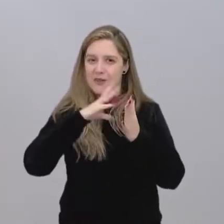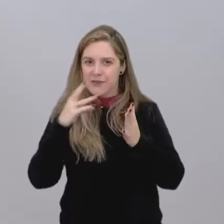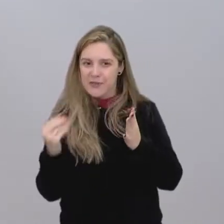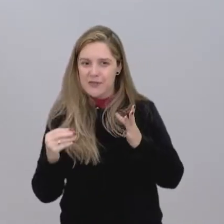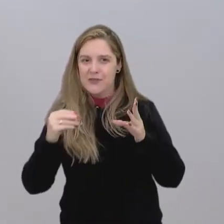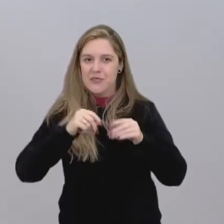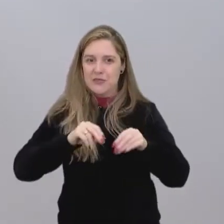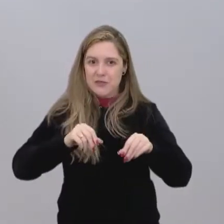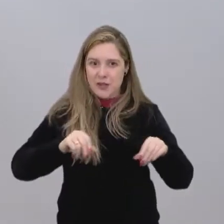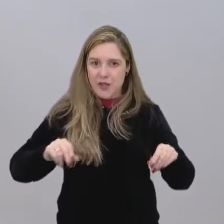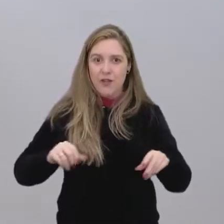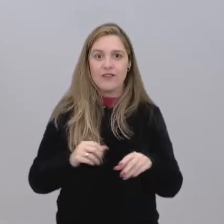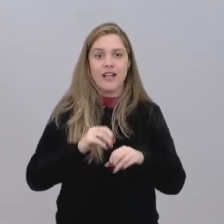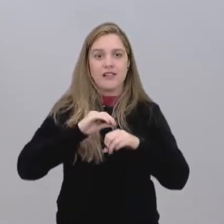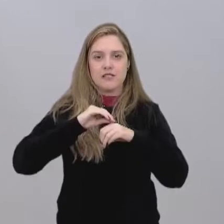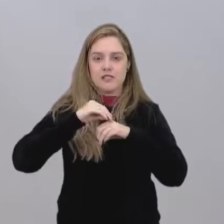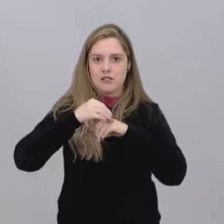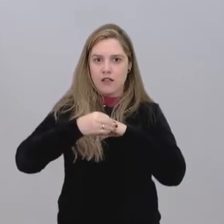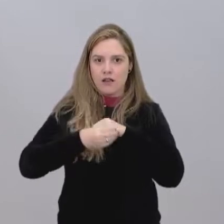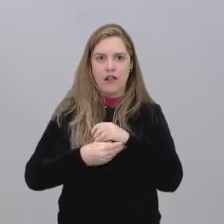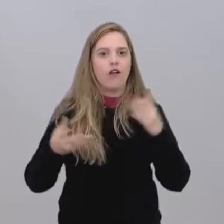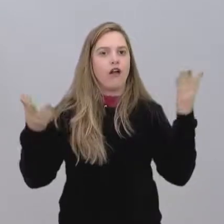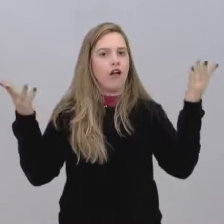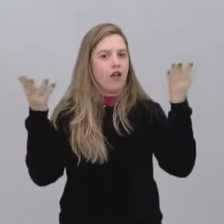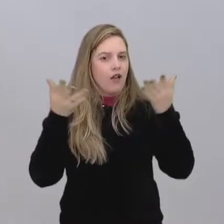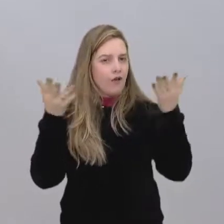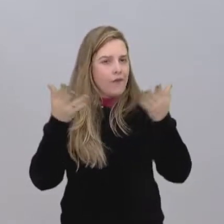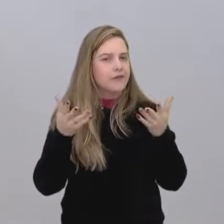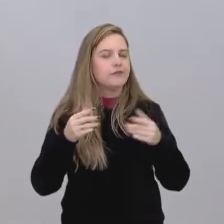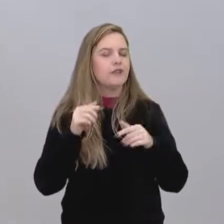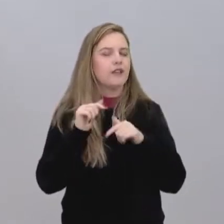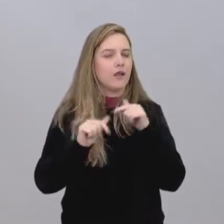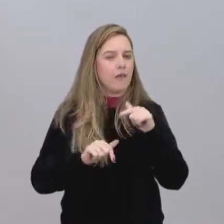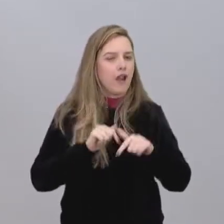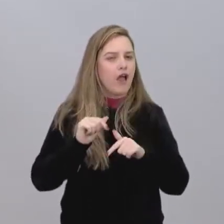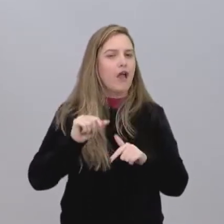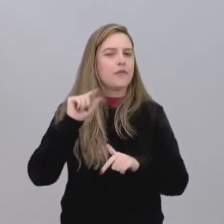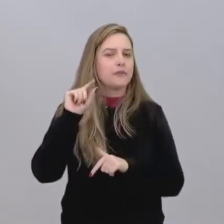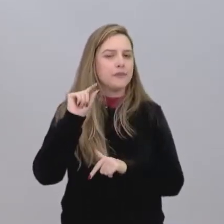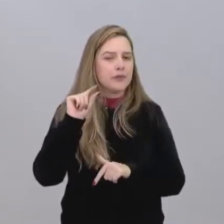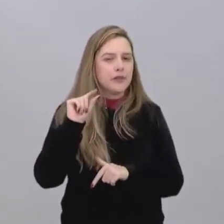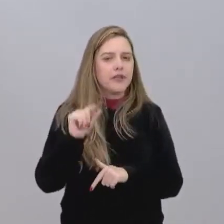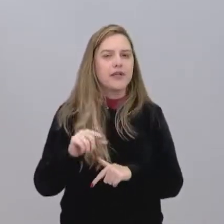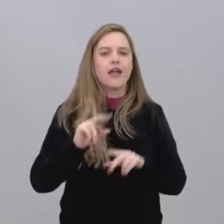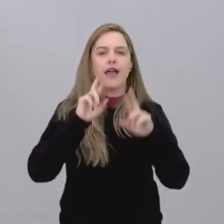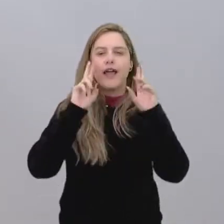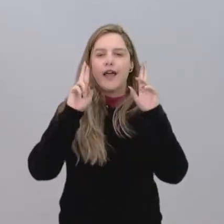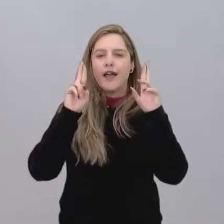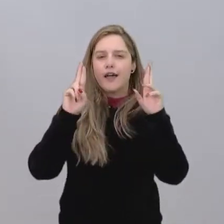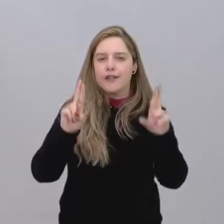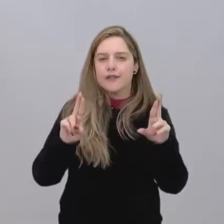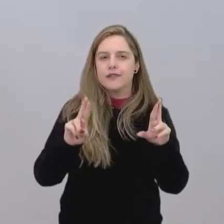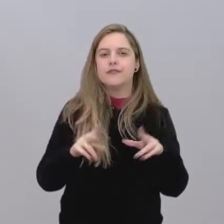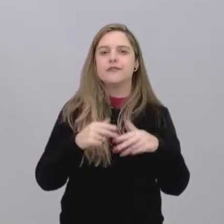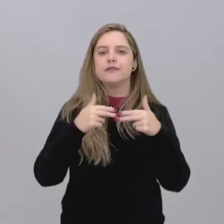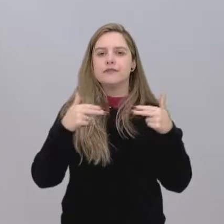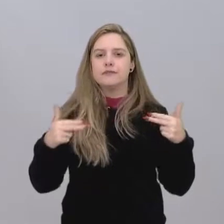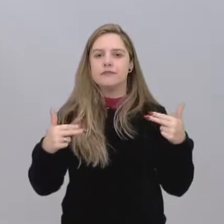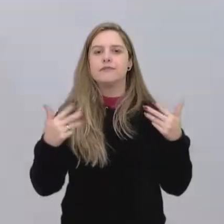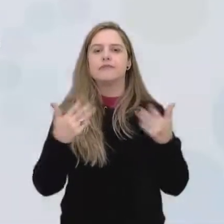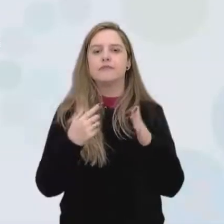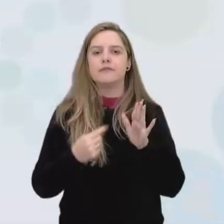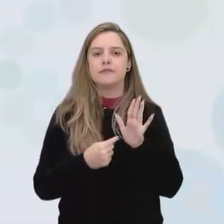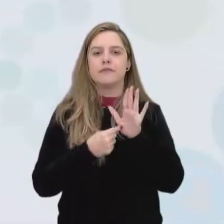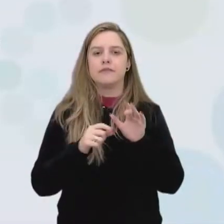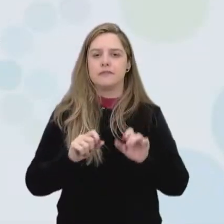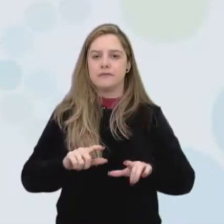a célula. Hoje a gente vai trabalhar um pouquinho a respeito dos agrotóxicos. Está aparecendo aí na tela